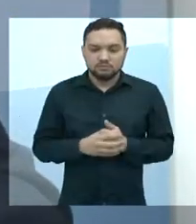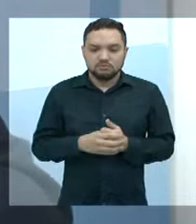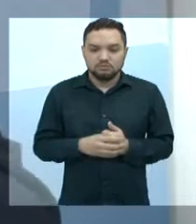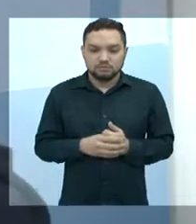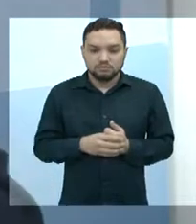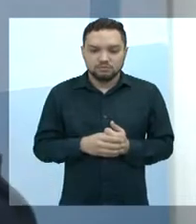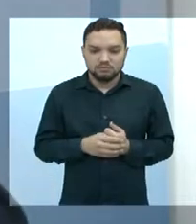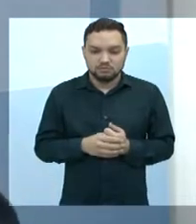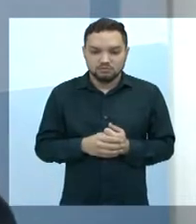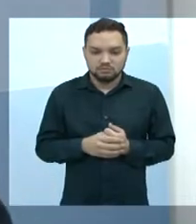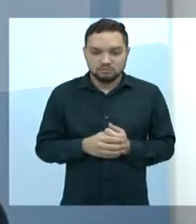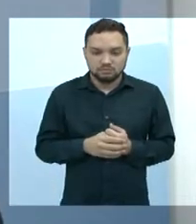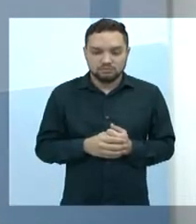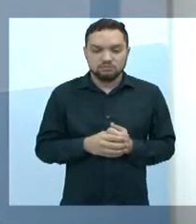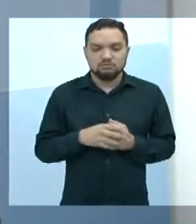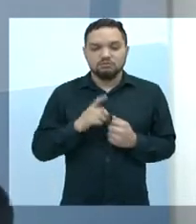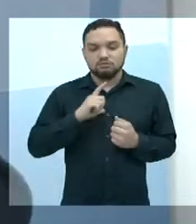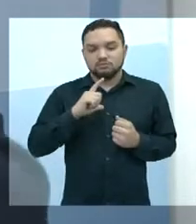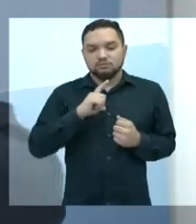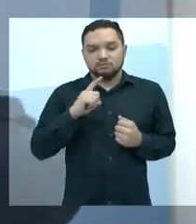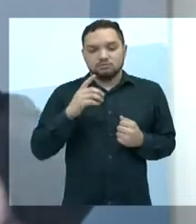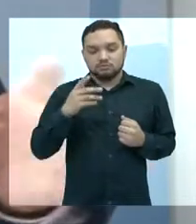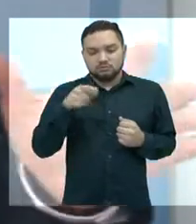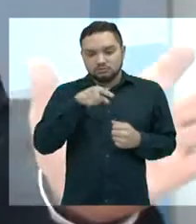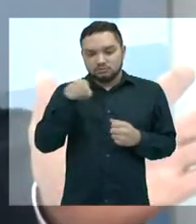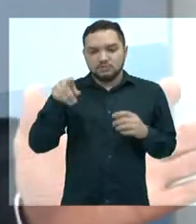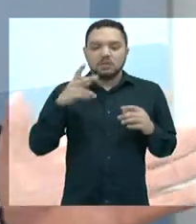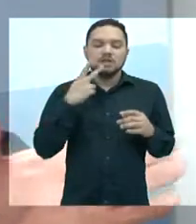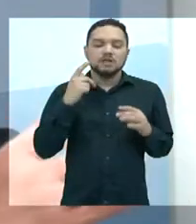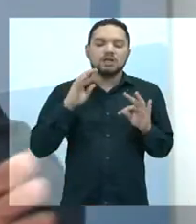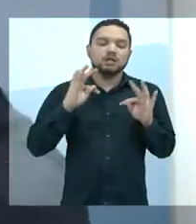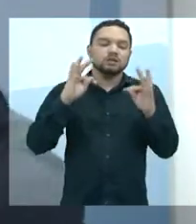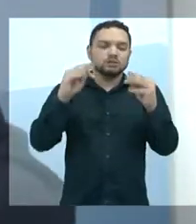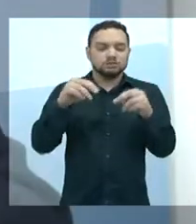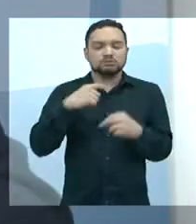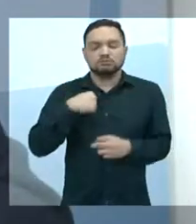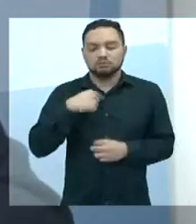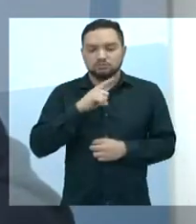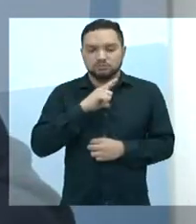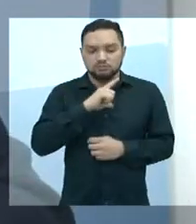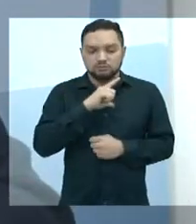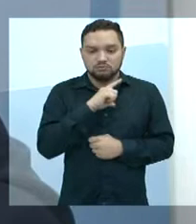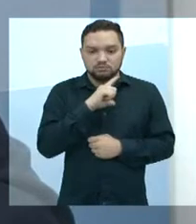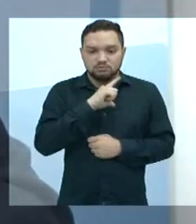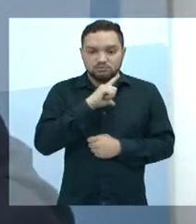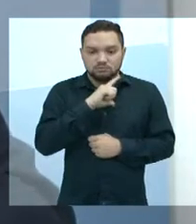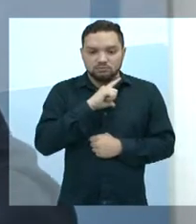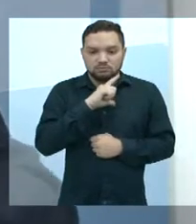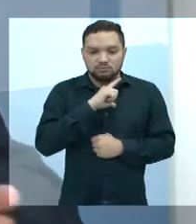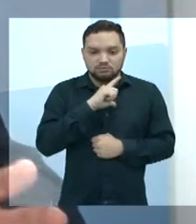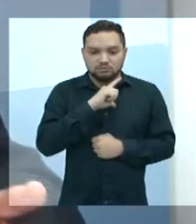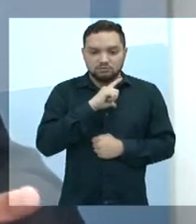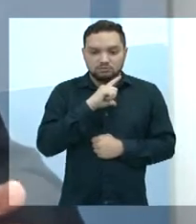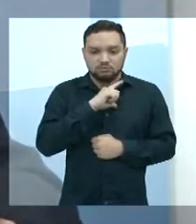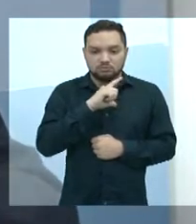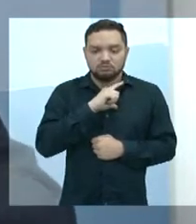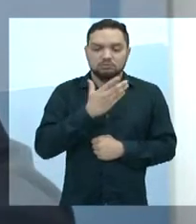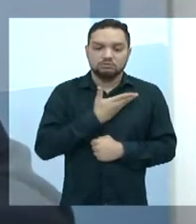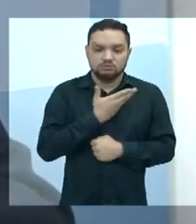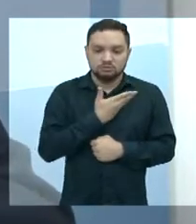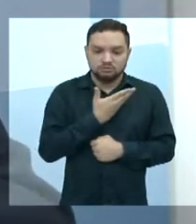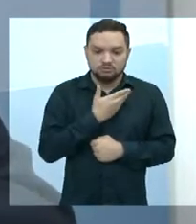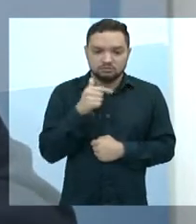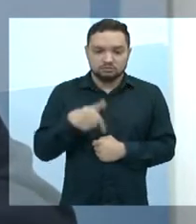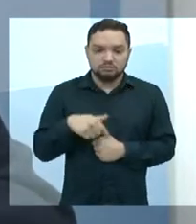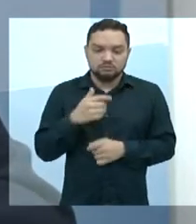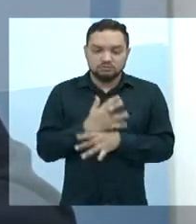tenho uma concentração de amigos nem de eleitores. Na cidade toda nós temos essa parcela de amigos que tem na